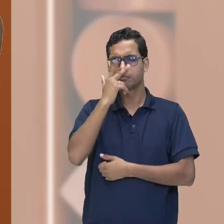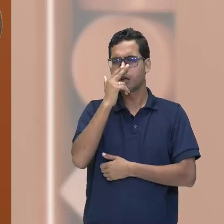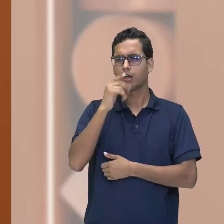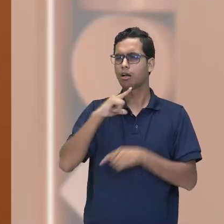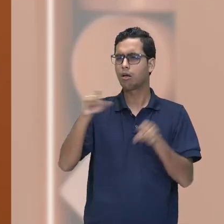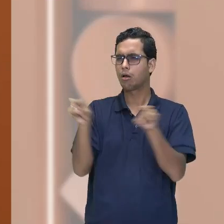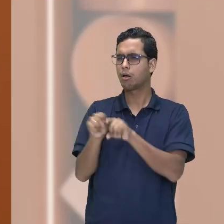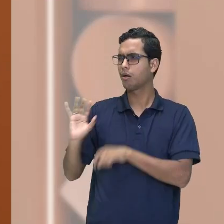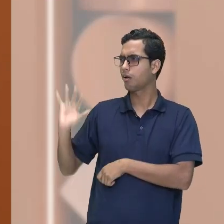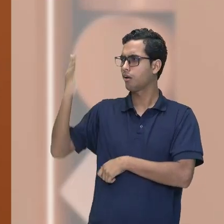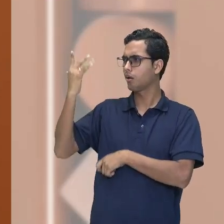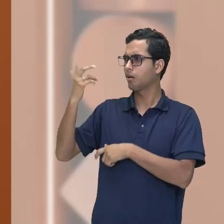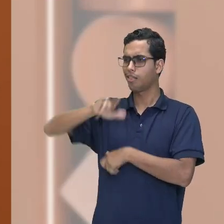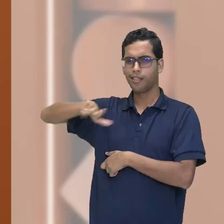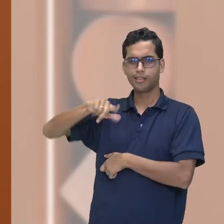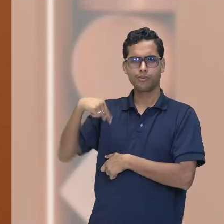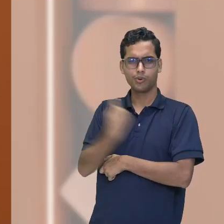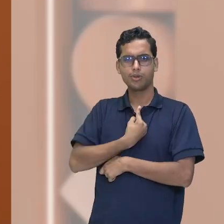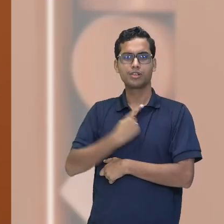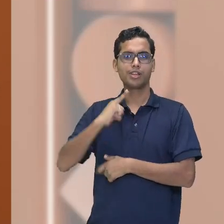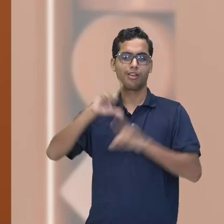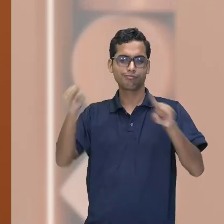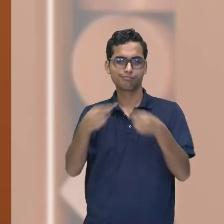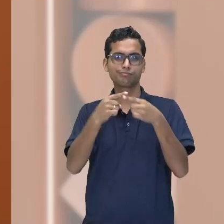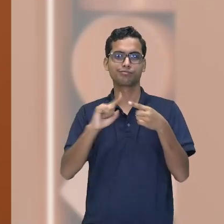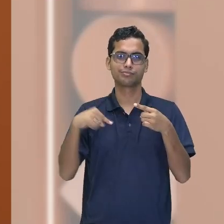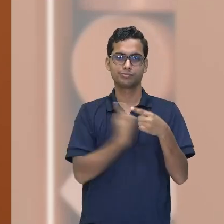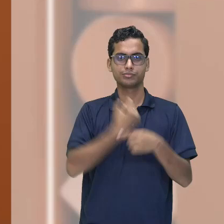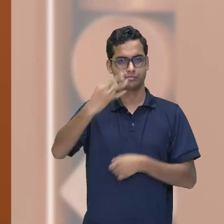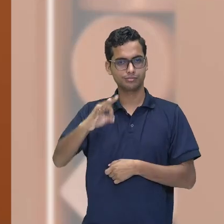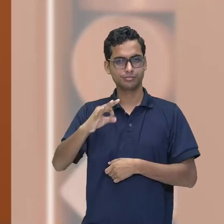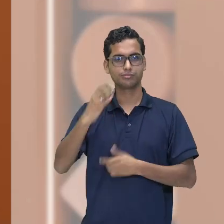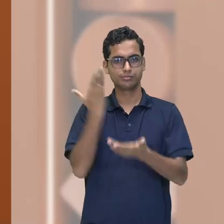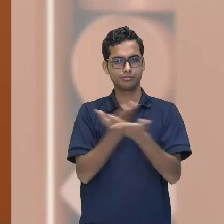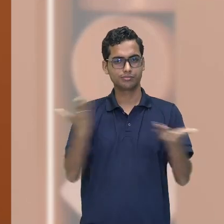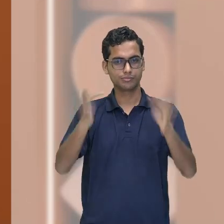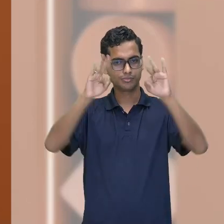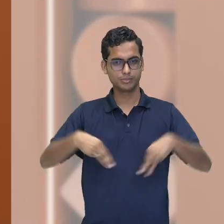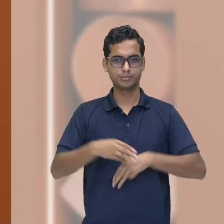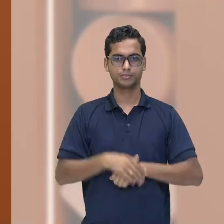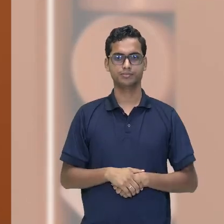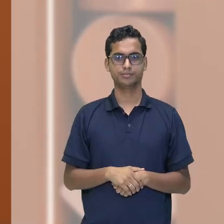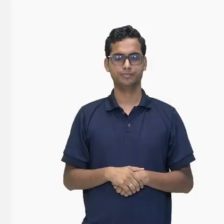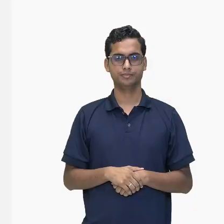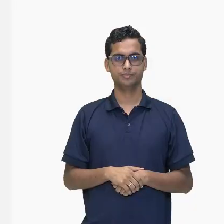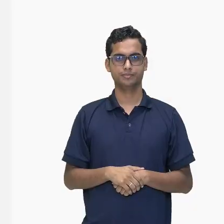ver com a gente, tem tudo a ver. Ok, queridos? Então, essa foi a nossa aula de hoje.